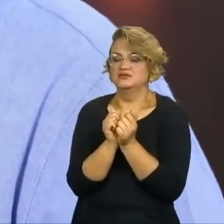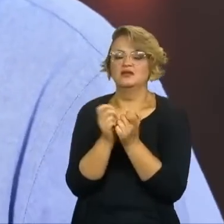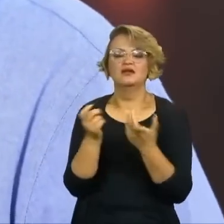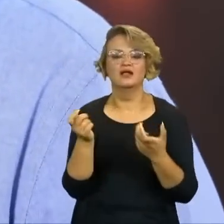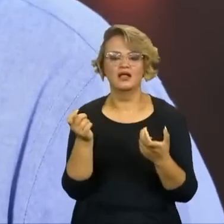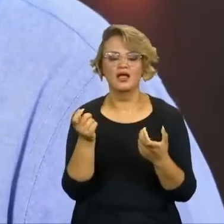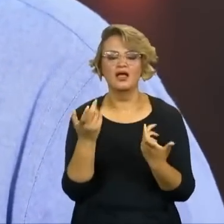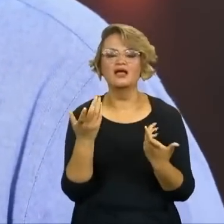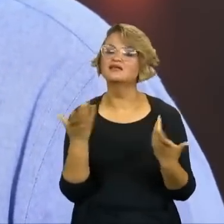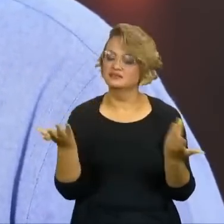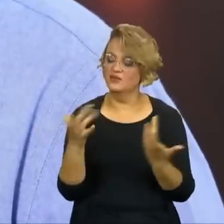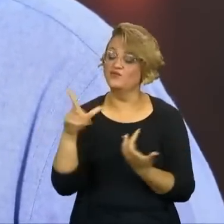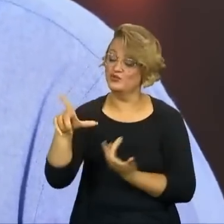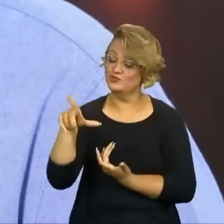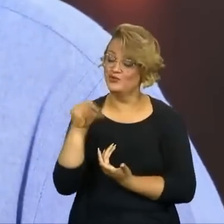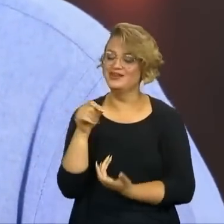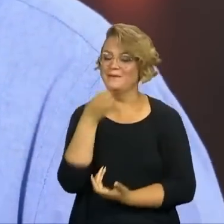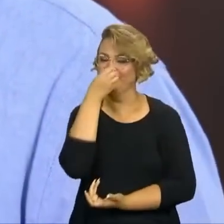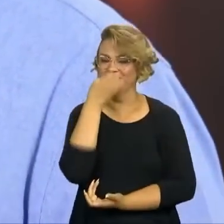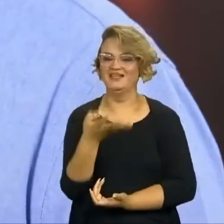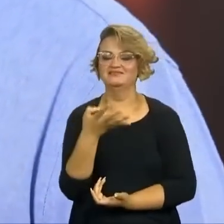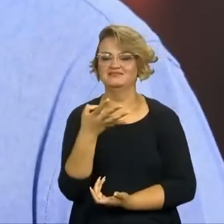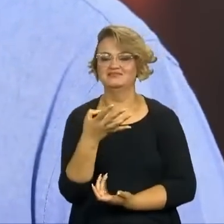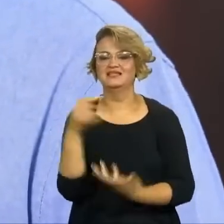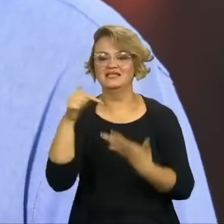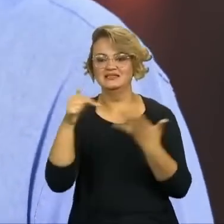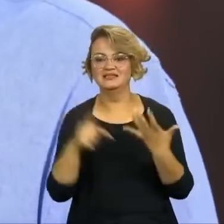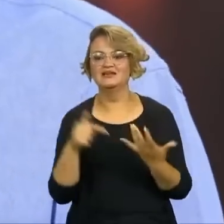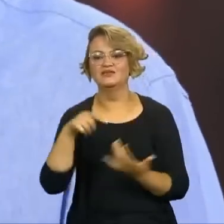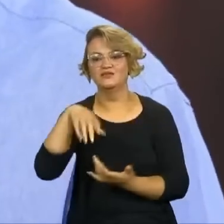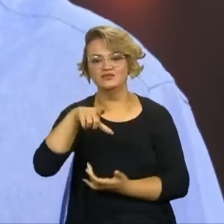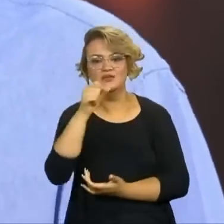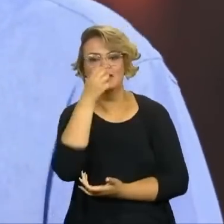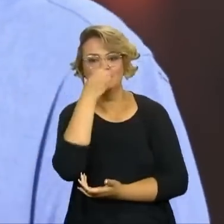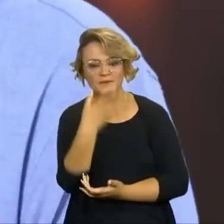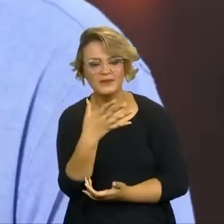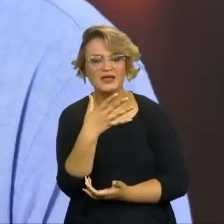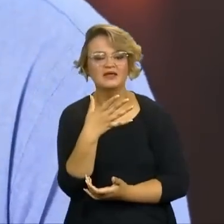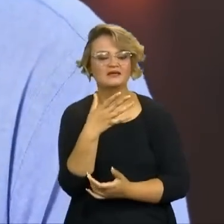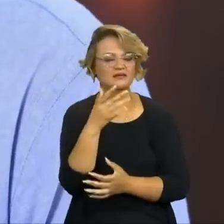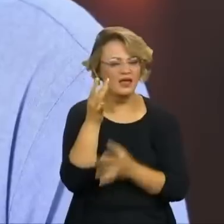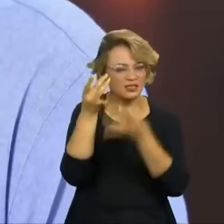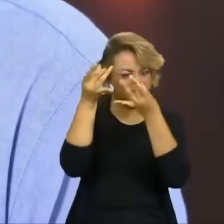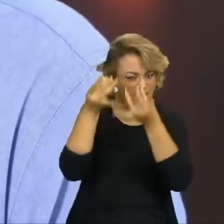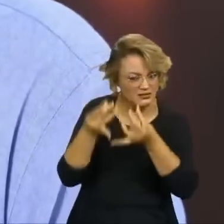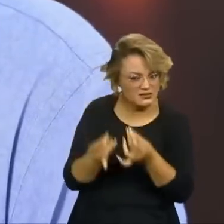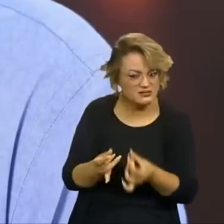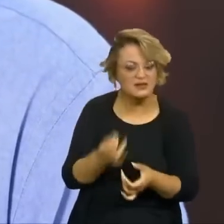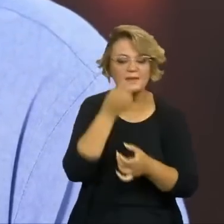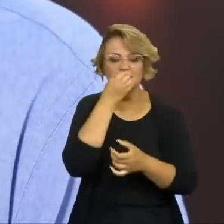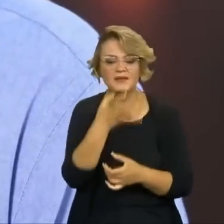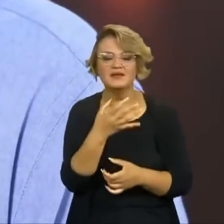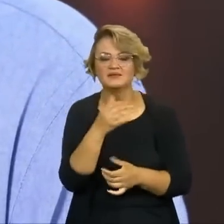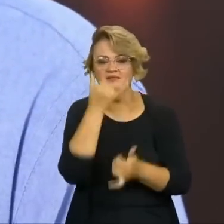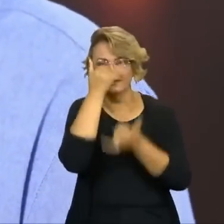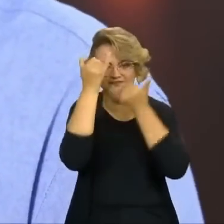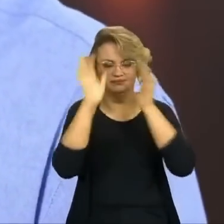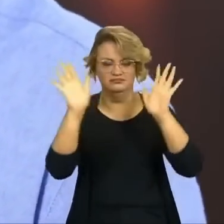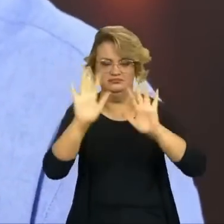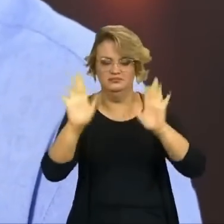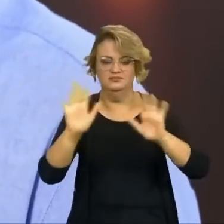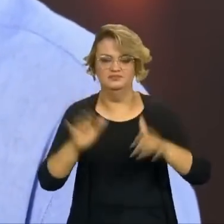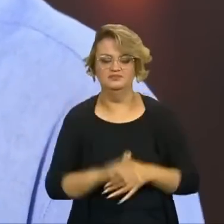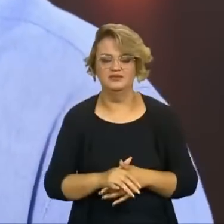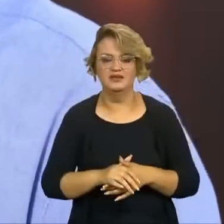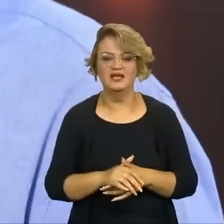obviamente, que eu vou escolher com mais critério, com mais pente fino, para não cometer um erro. Eu não quero